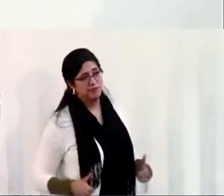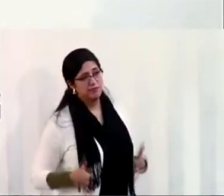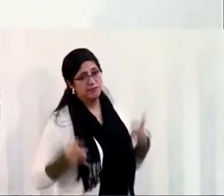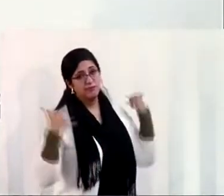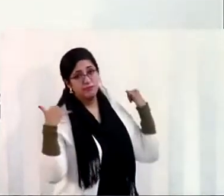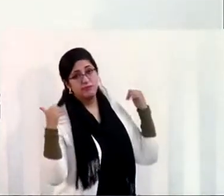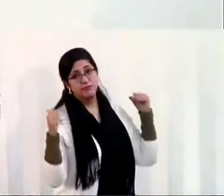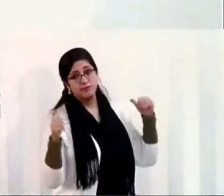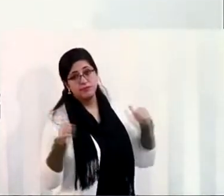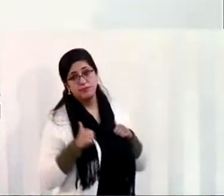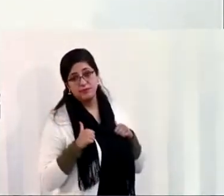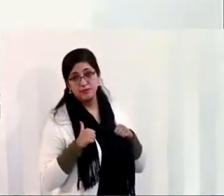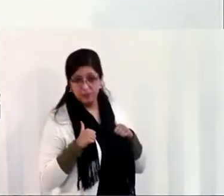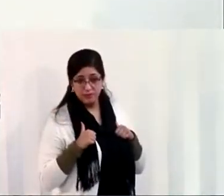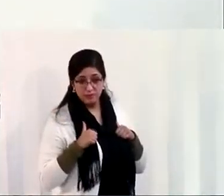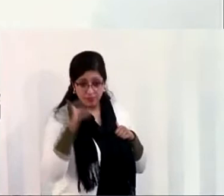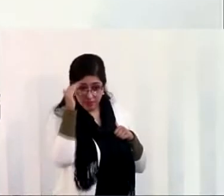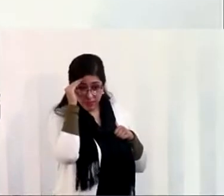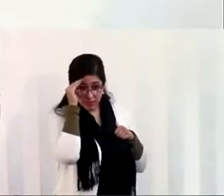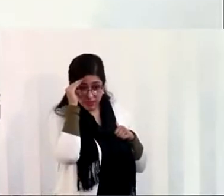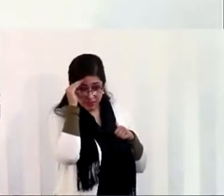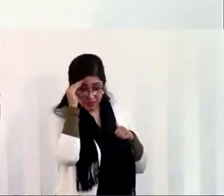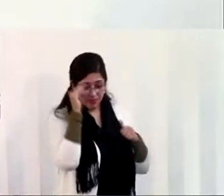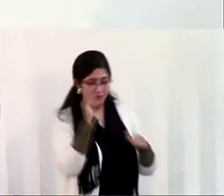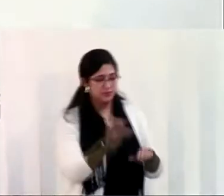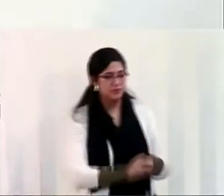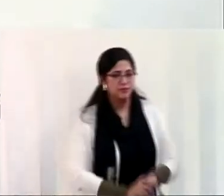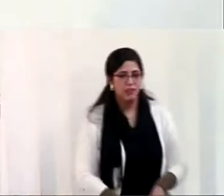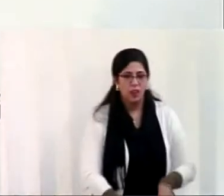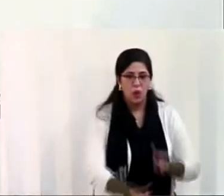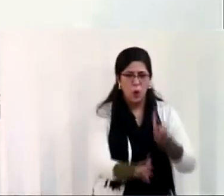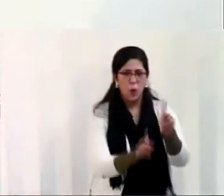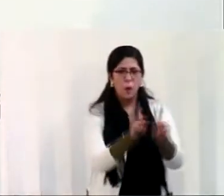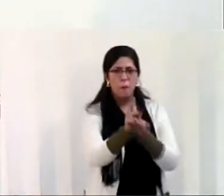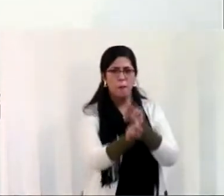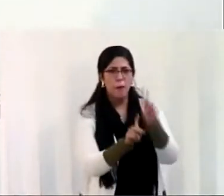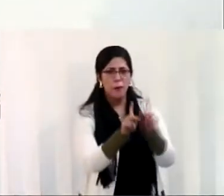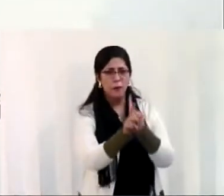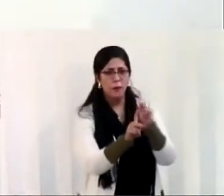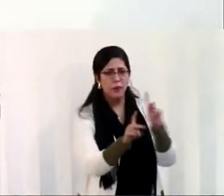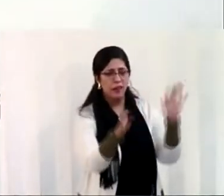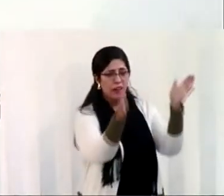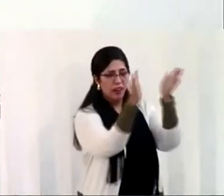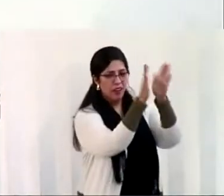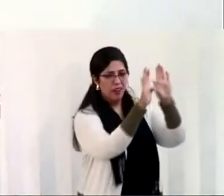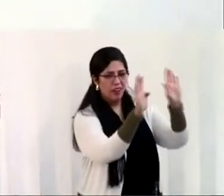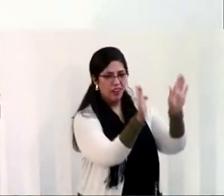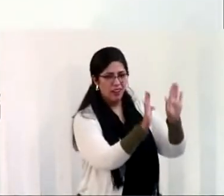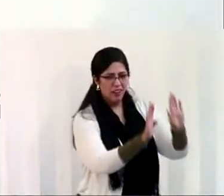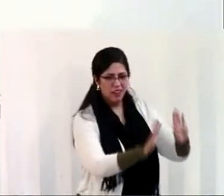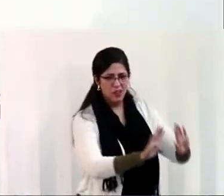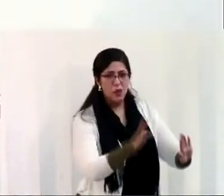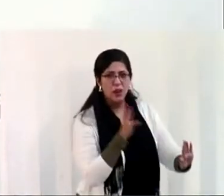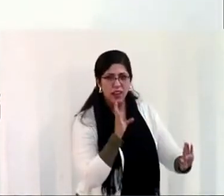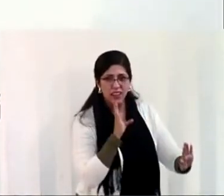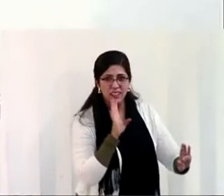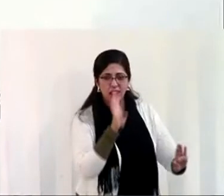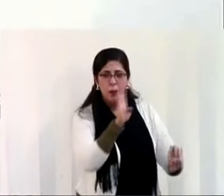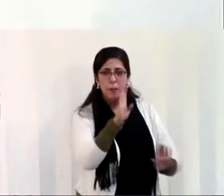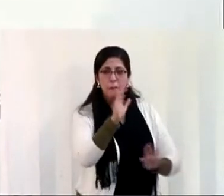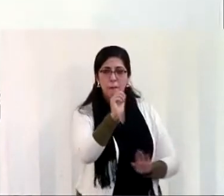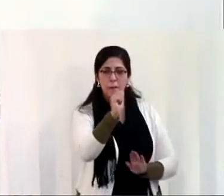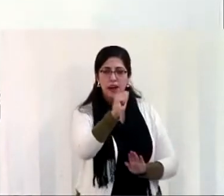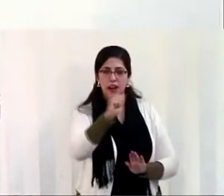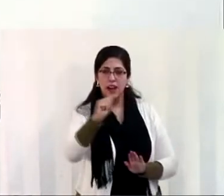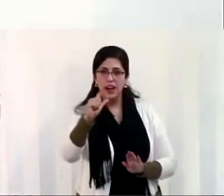de Baal, um Deus Baal. Como é que Baal chega a essa história, se isso aqui é o povo de Deus, se estes são os